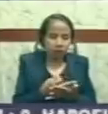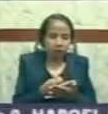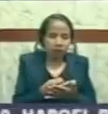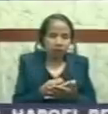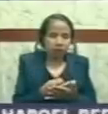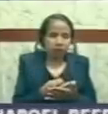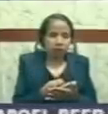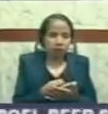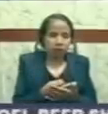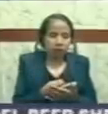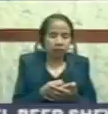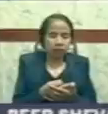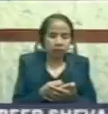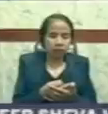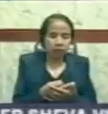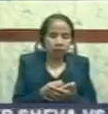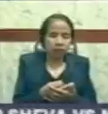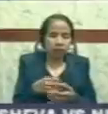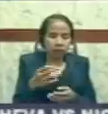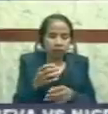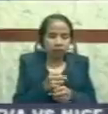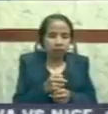ita concorro e nemos.